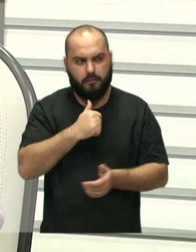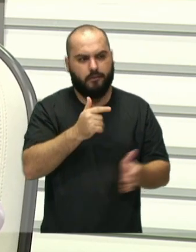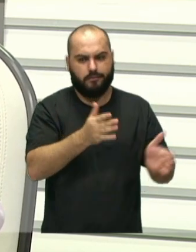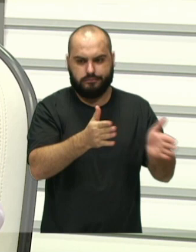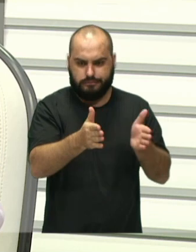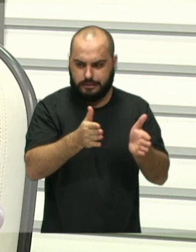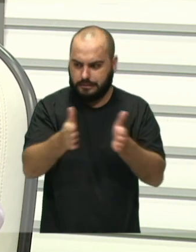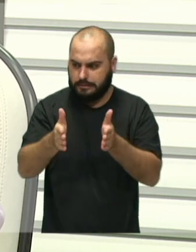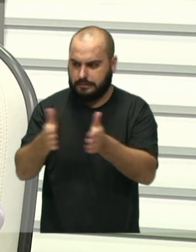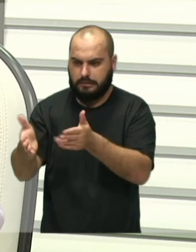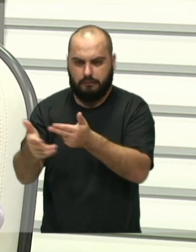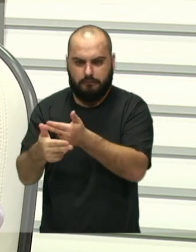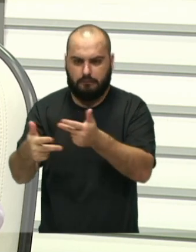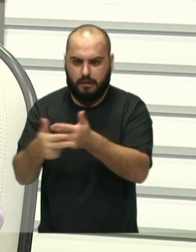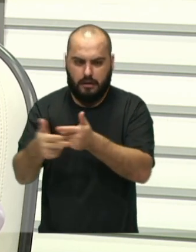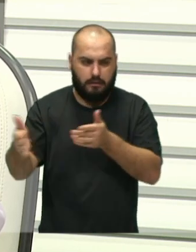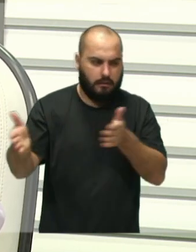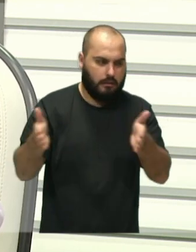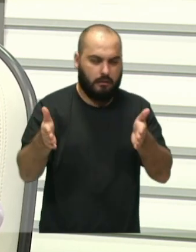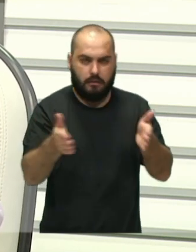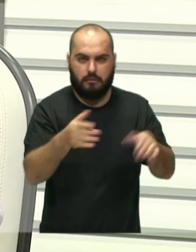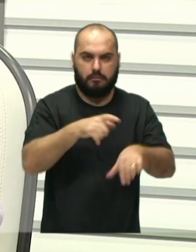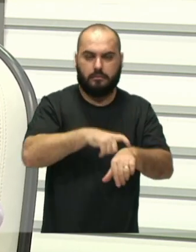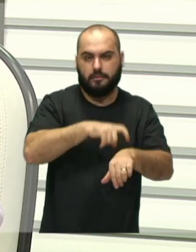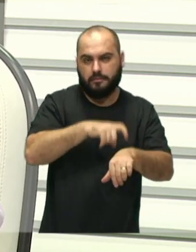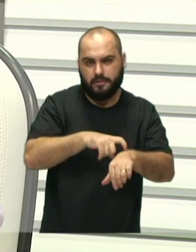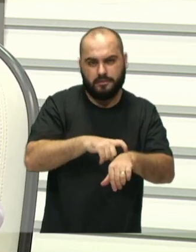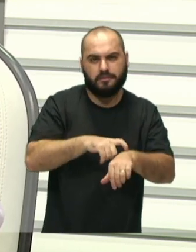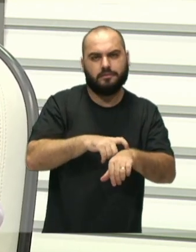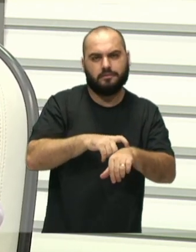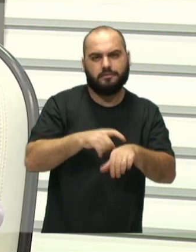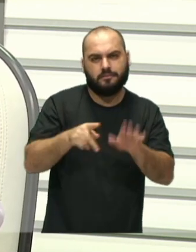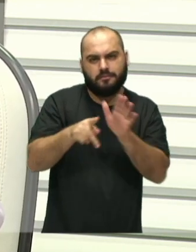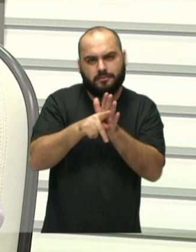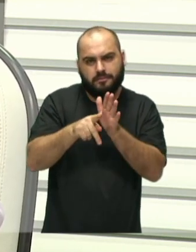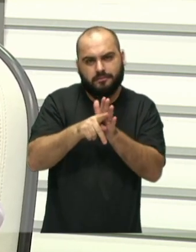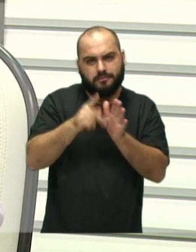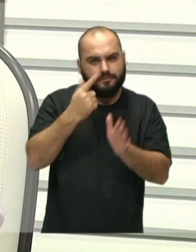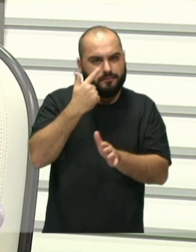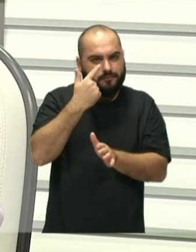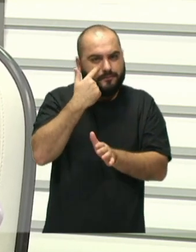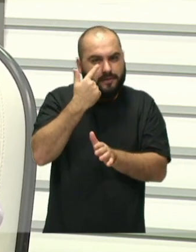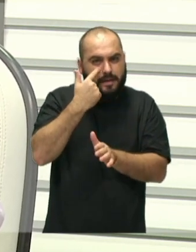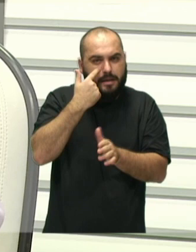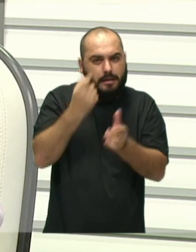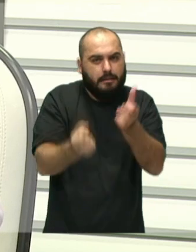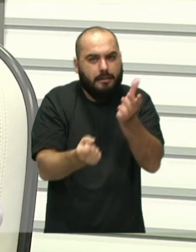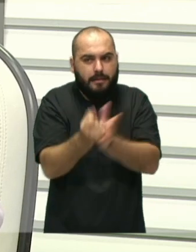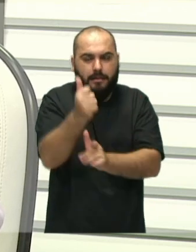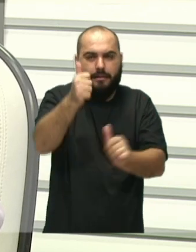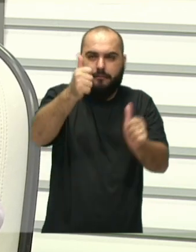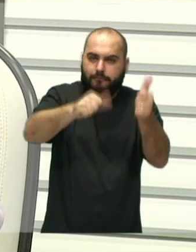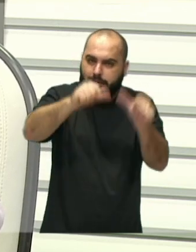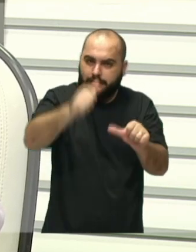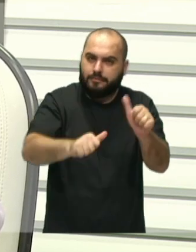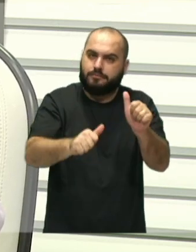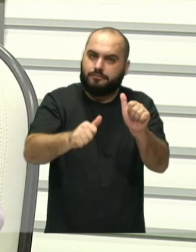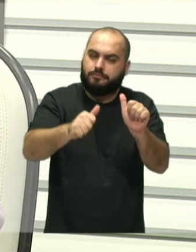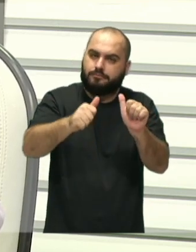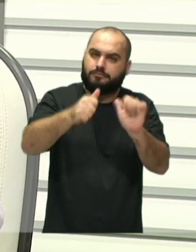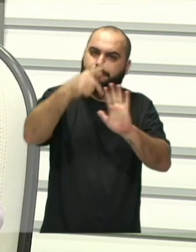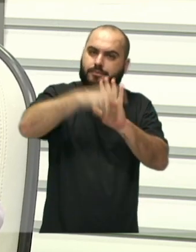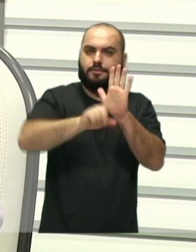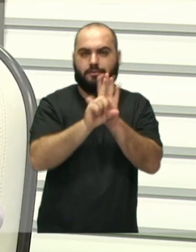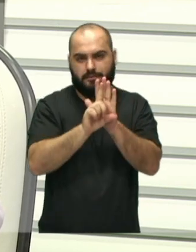trâmite tem muitos outros é for procedimento se avaliados no projeto de lei